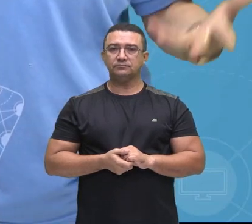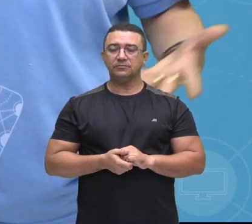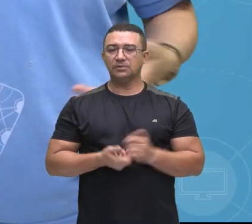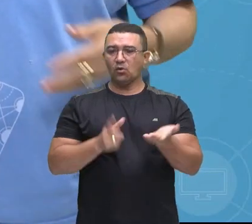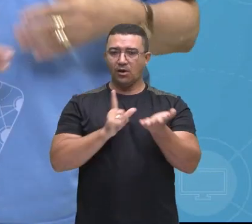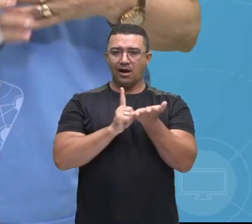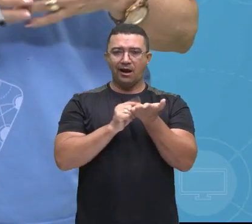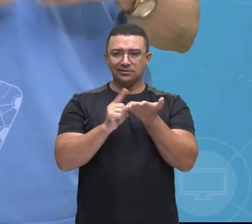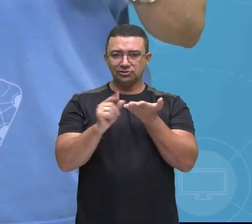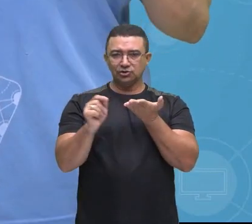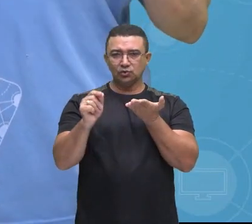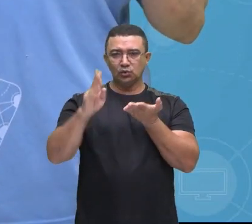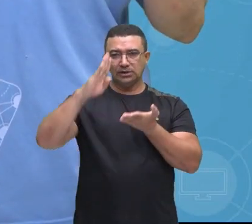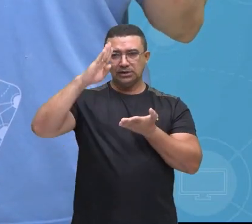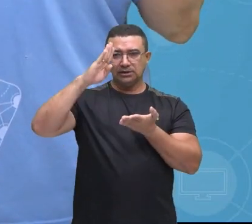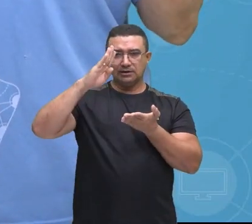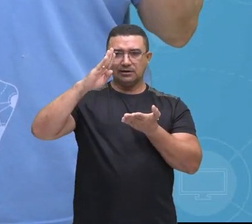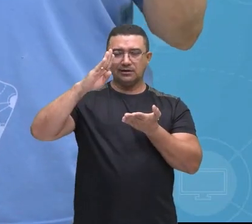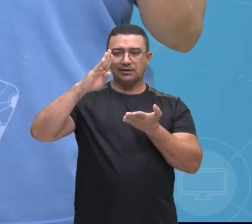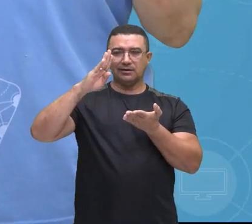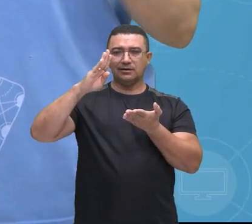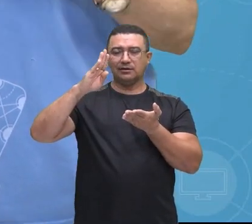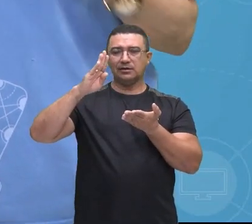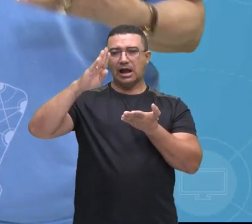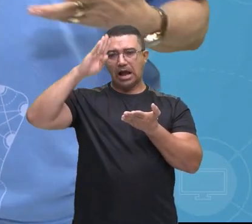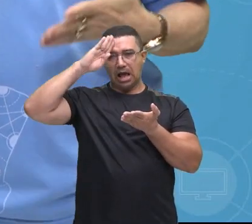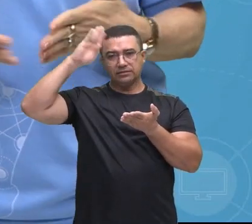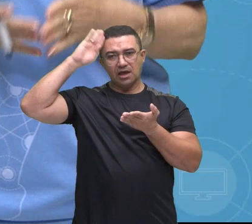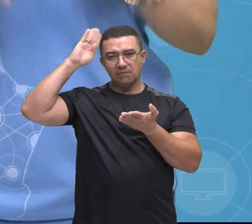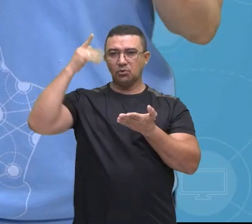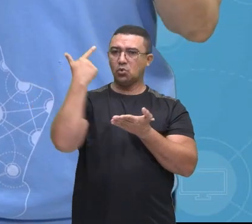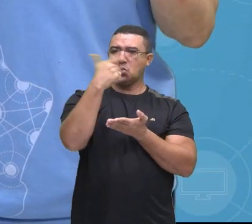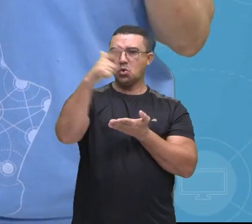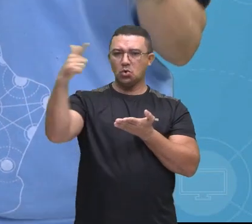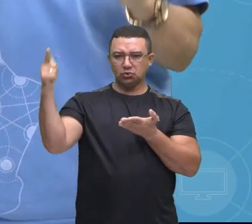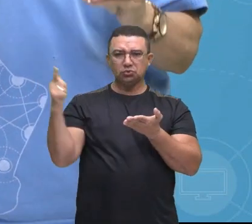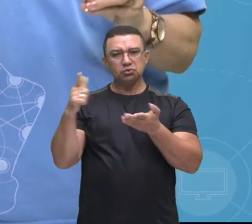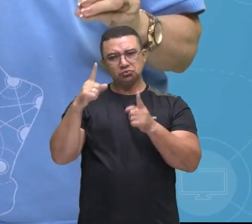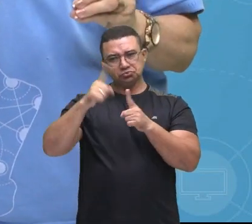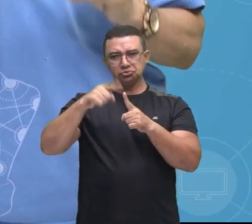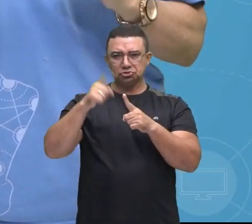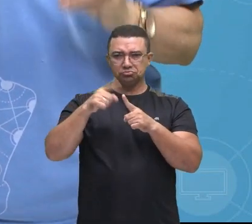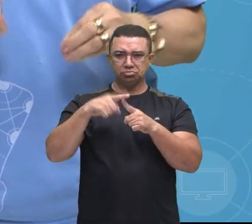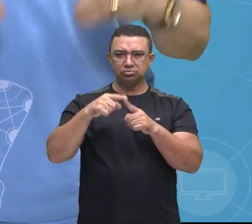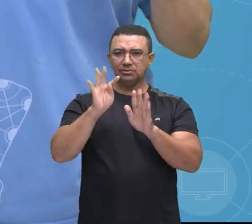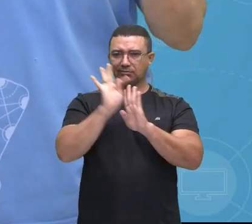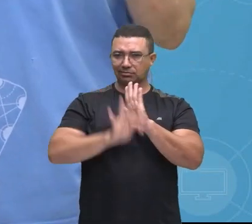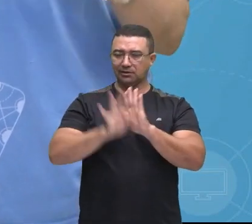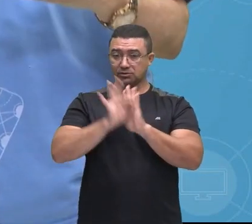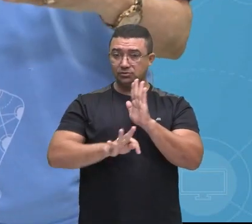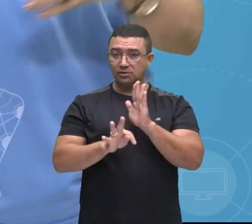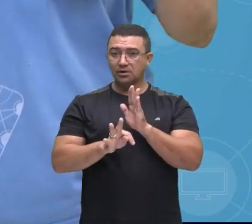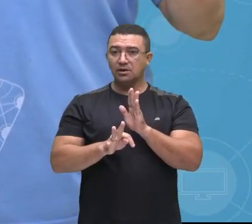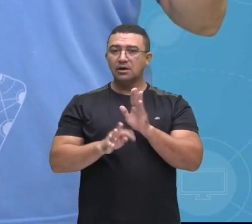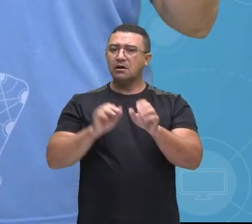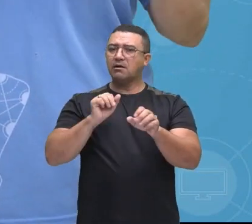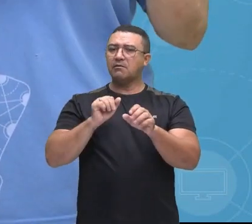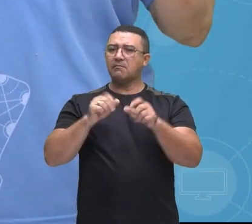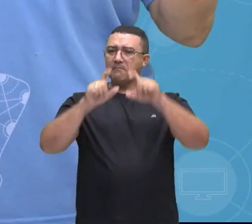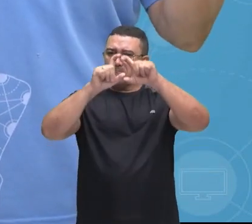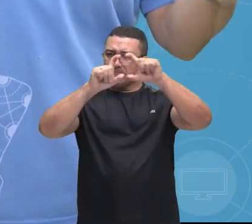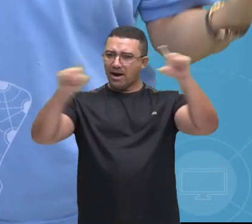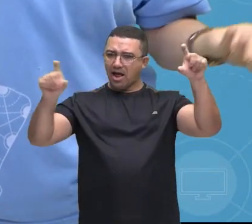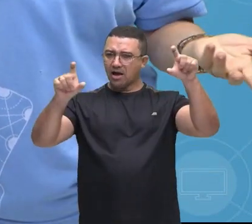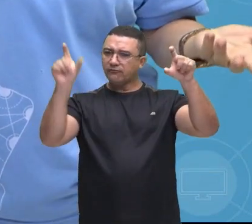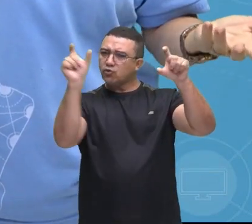Artigos científicos, outros tipos de texto. E os parágrafos curtos e médios são